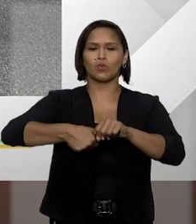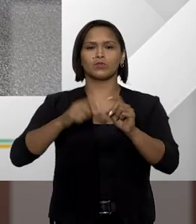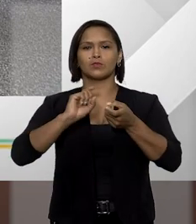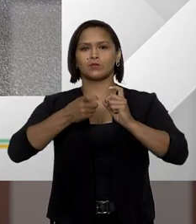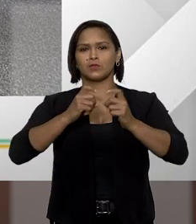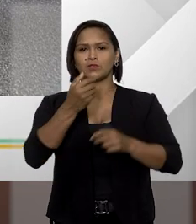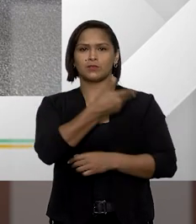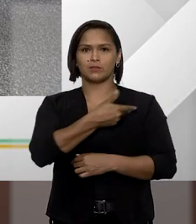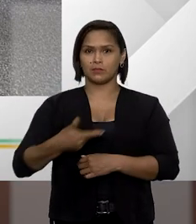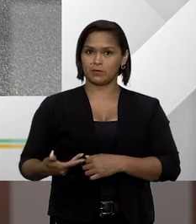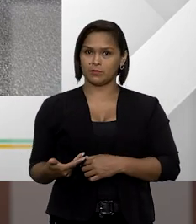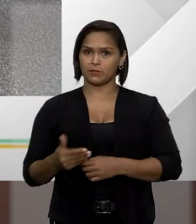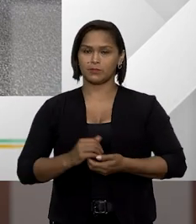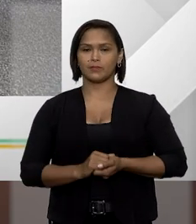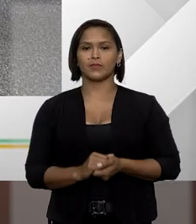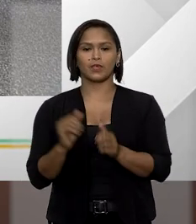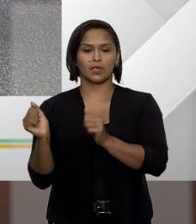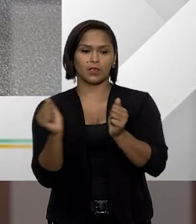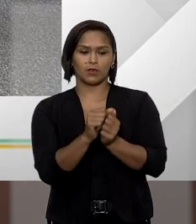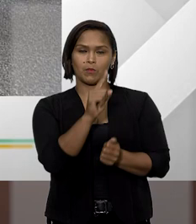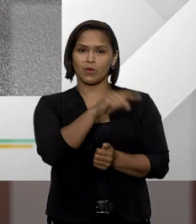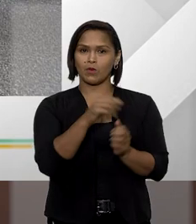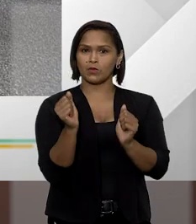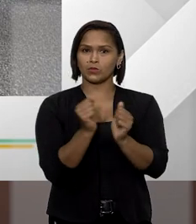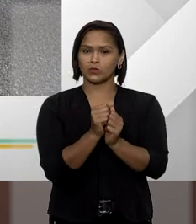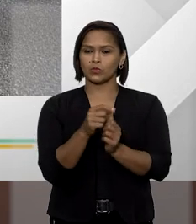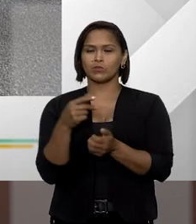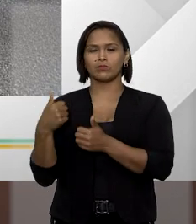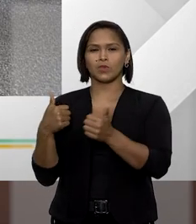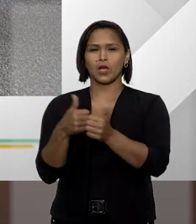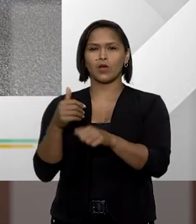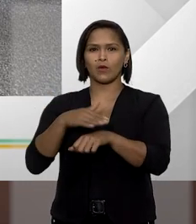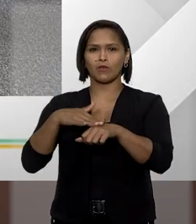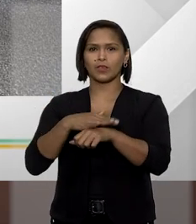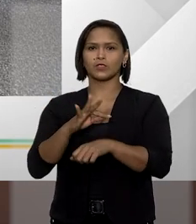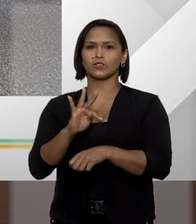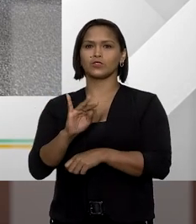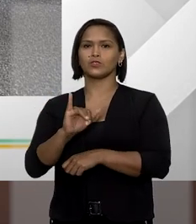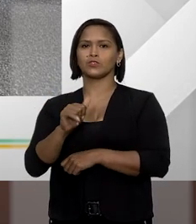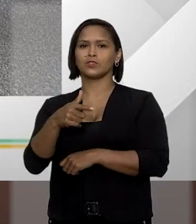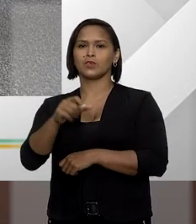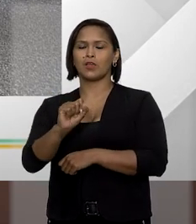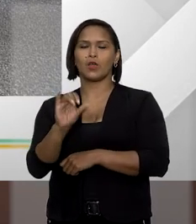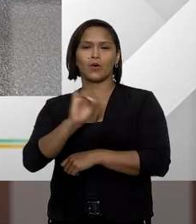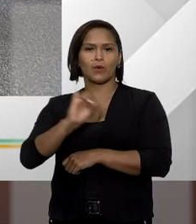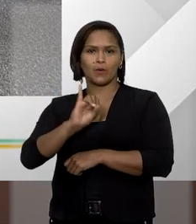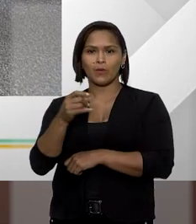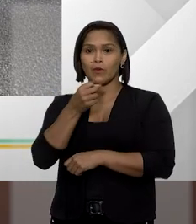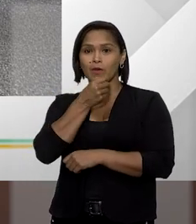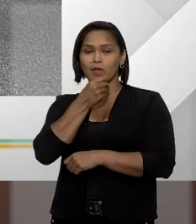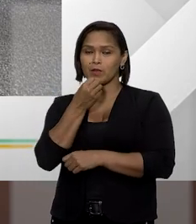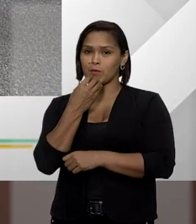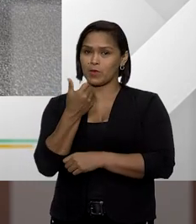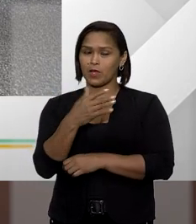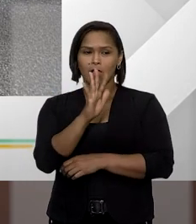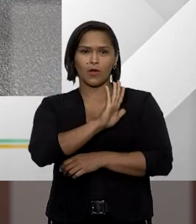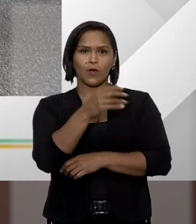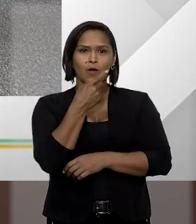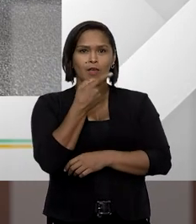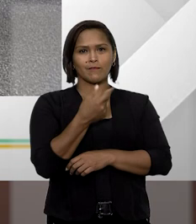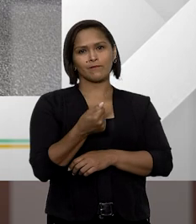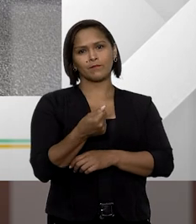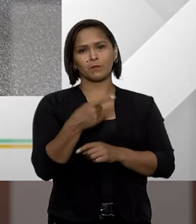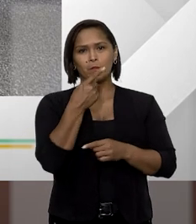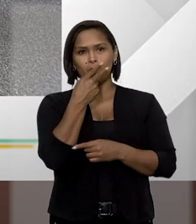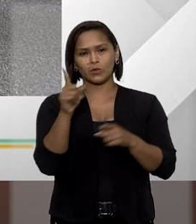a administração pública. E ao meu lado, para conduzir essa conversa de hoje, Tiago Gomide. Oi, Tiago, tudo bom com você? Olá, Fátima,